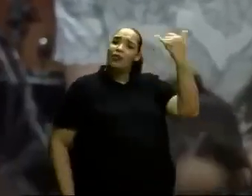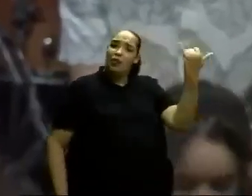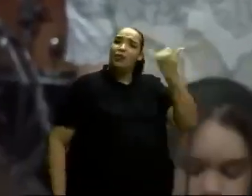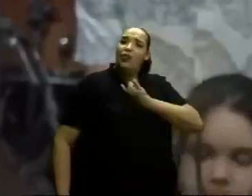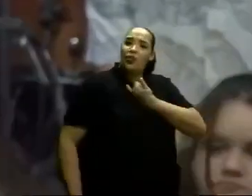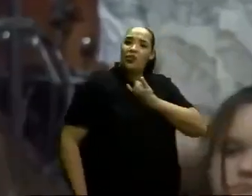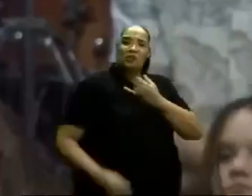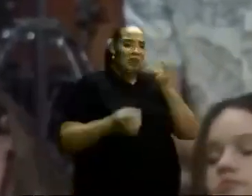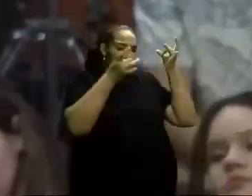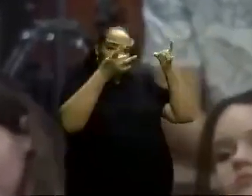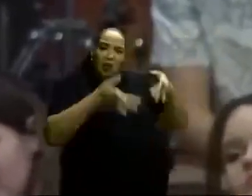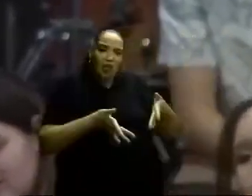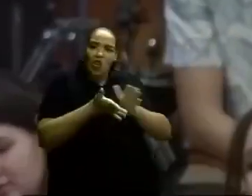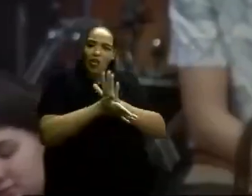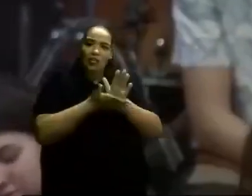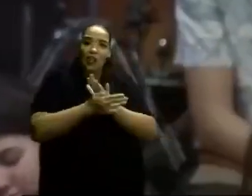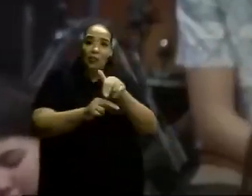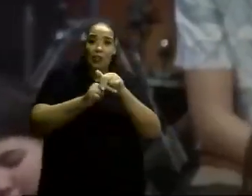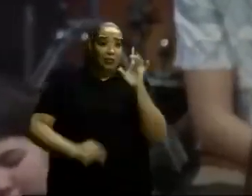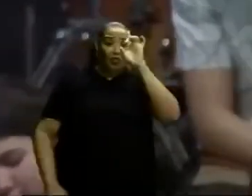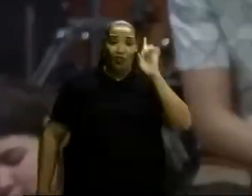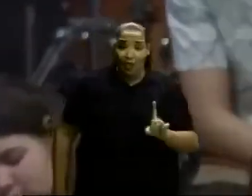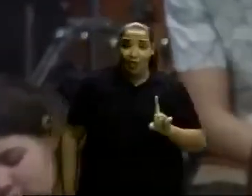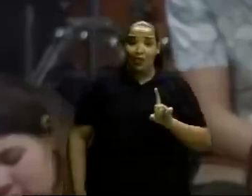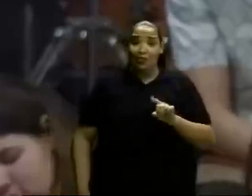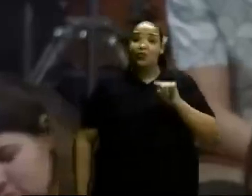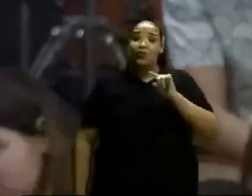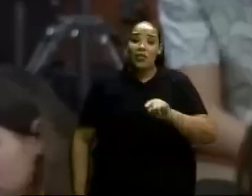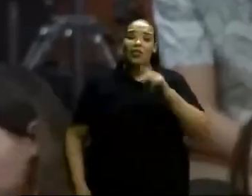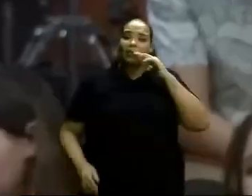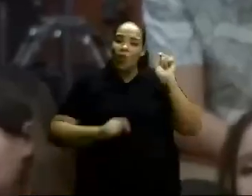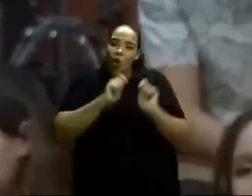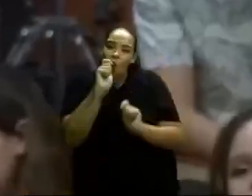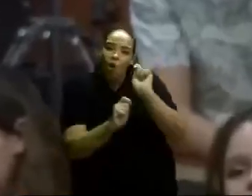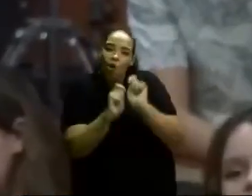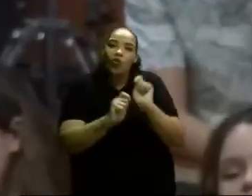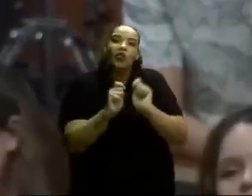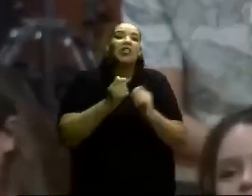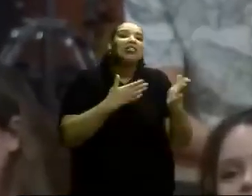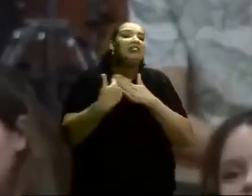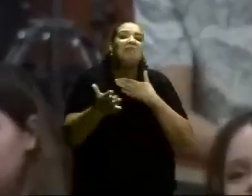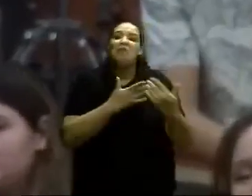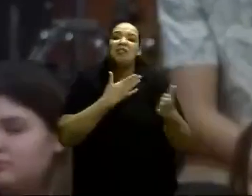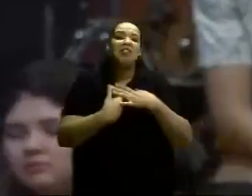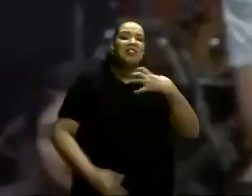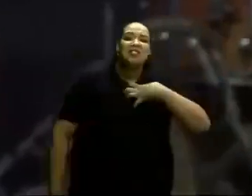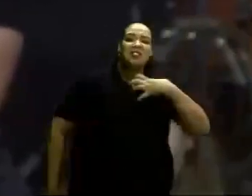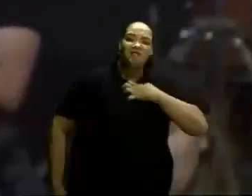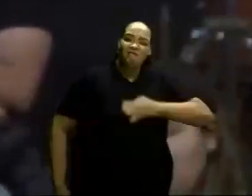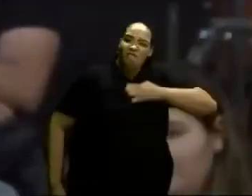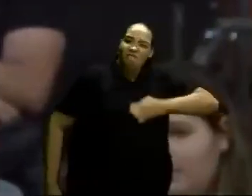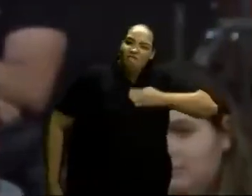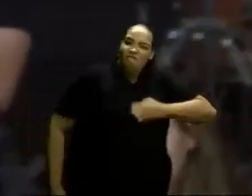você não abre mão do que você tem por causa do seu direito. Você se controla por mais que esteja amarrado. Você se controla por